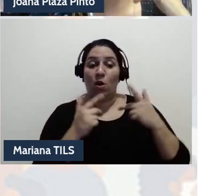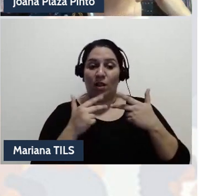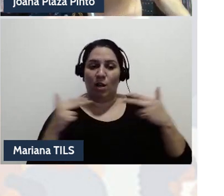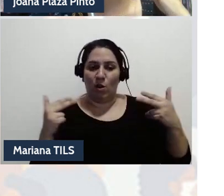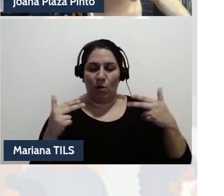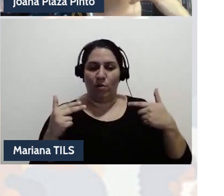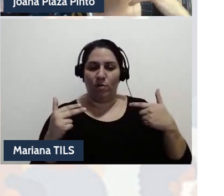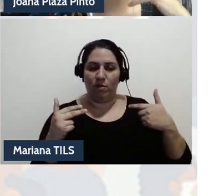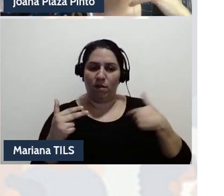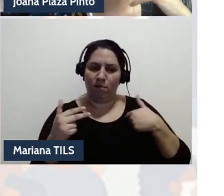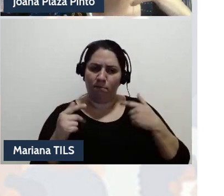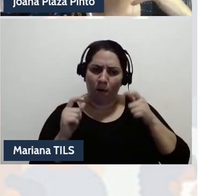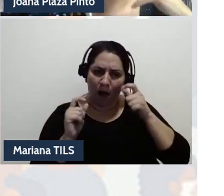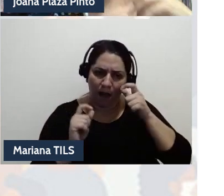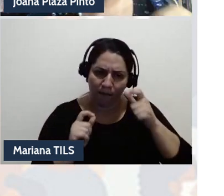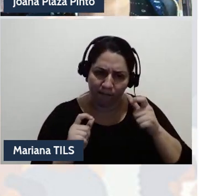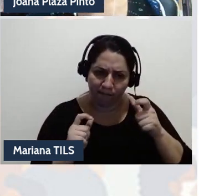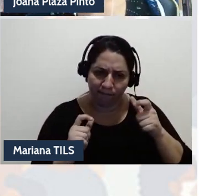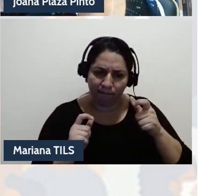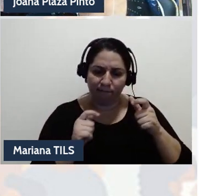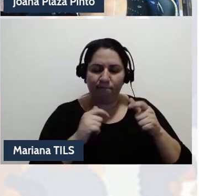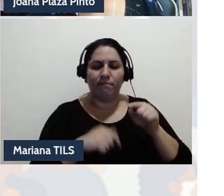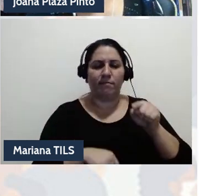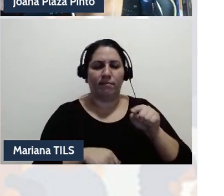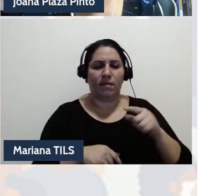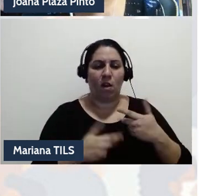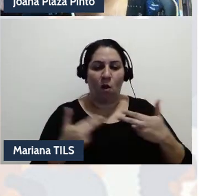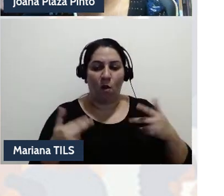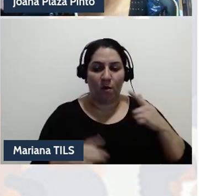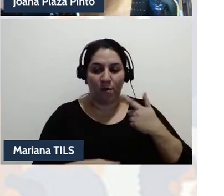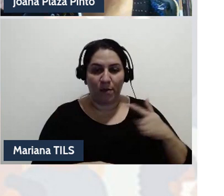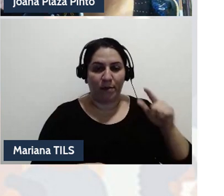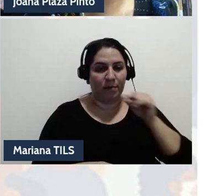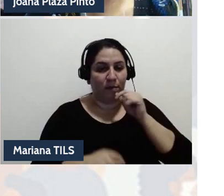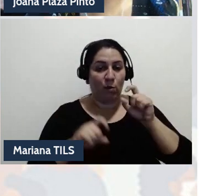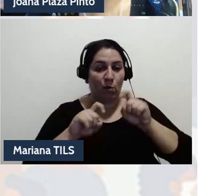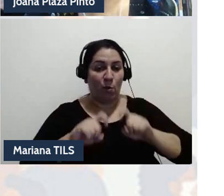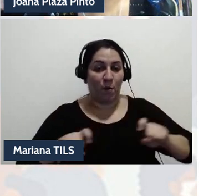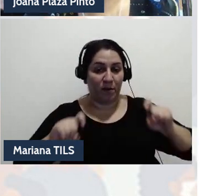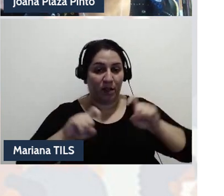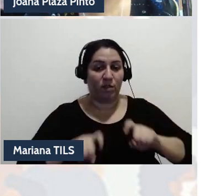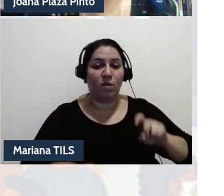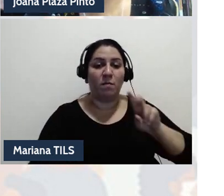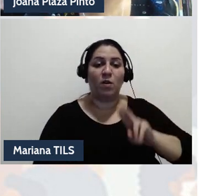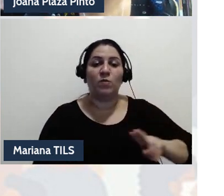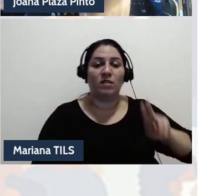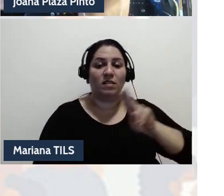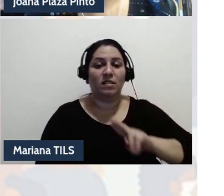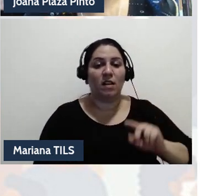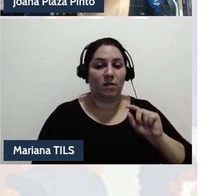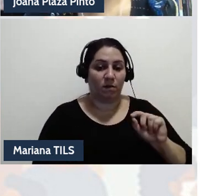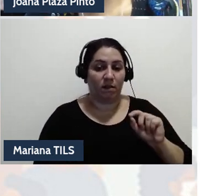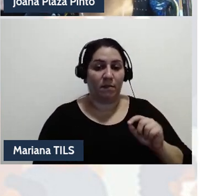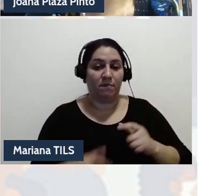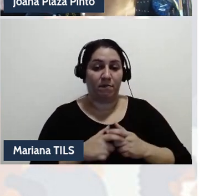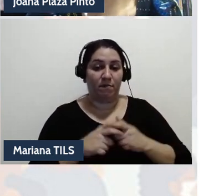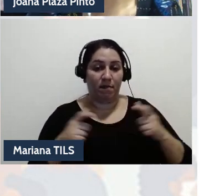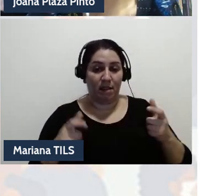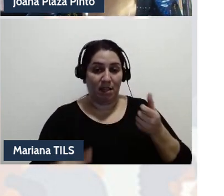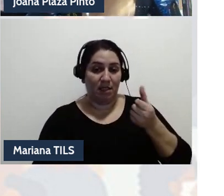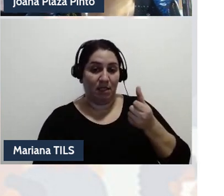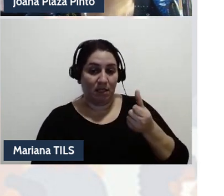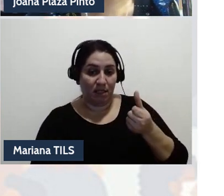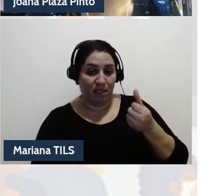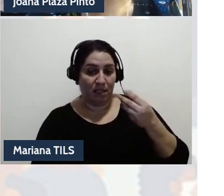atenção é que na pesquisa do Guelé 10 é que o computador ele é utilizado, então, por 63% das